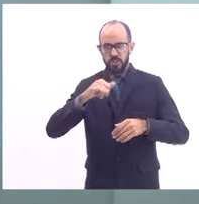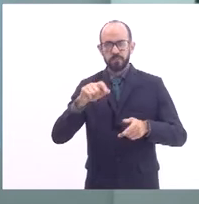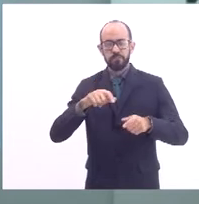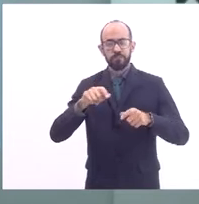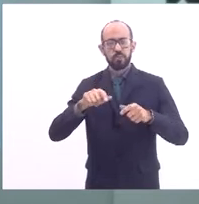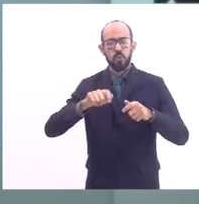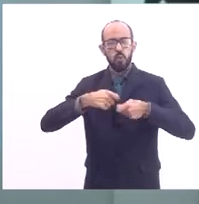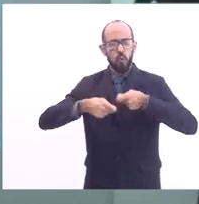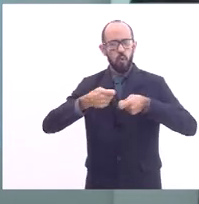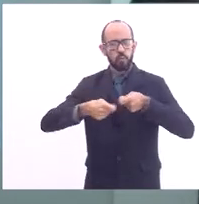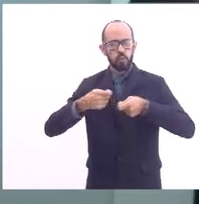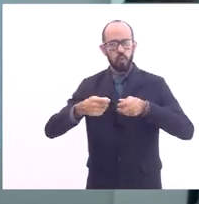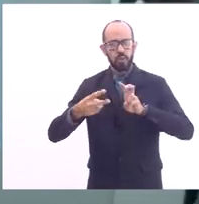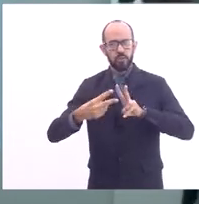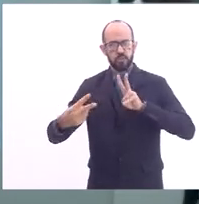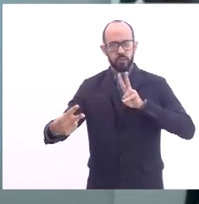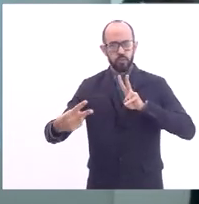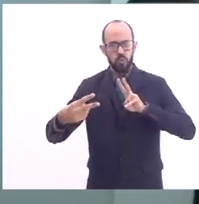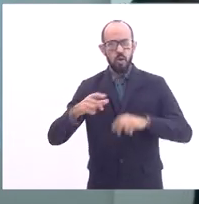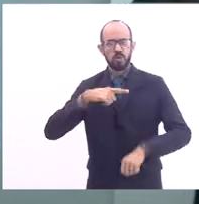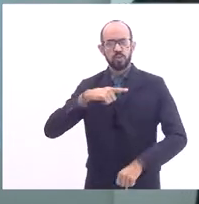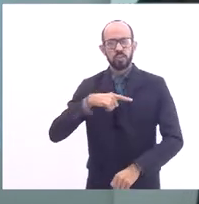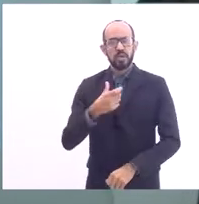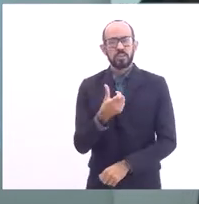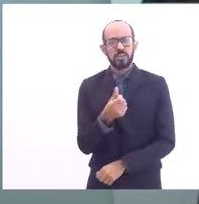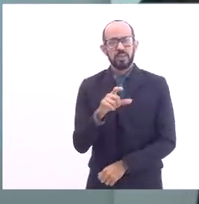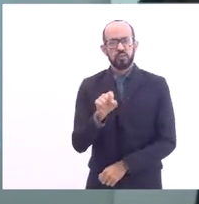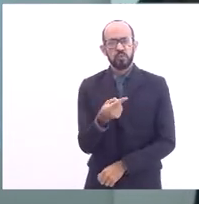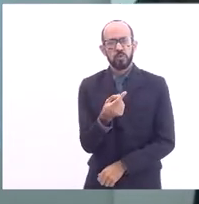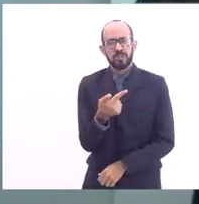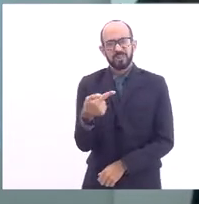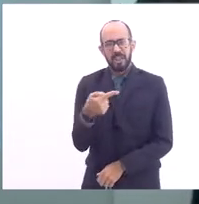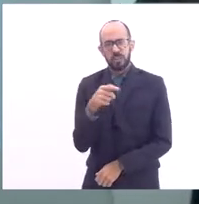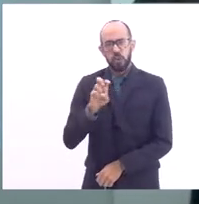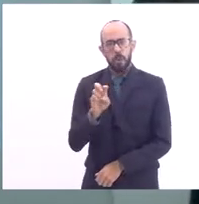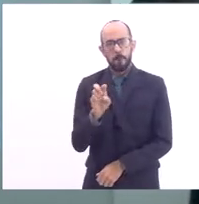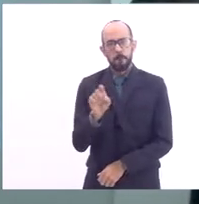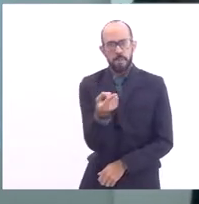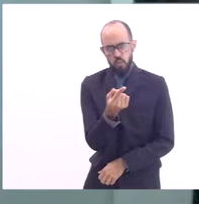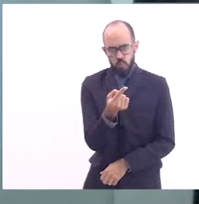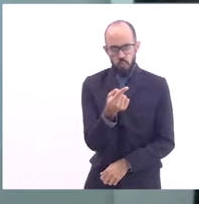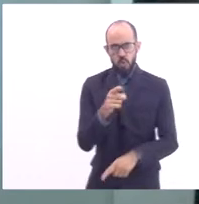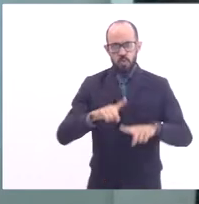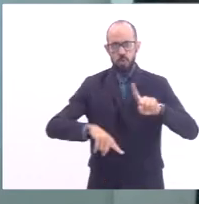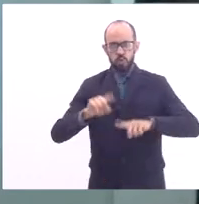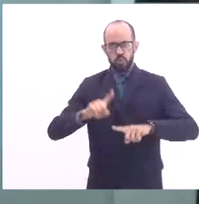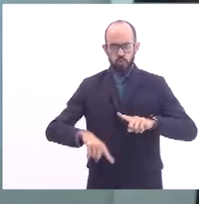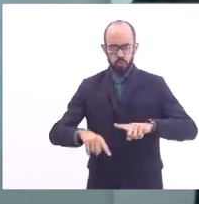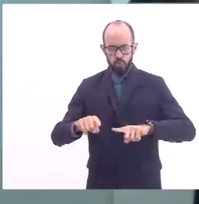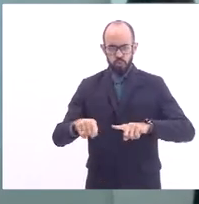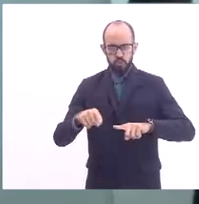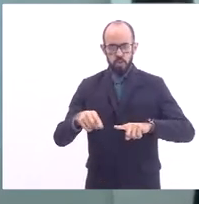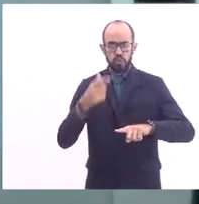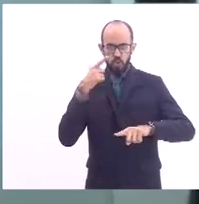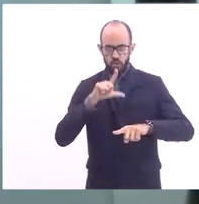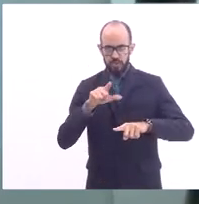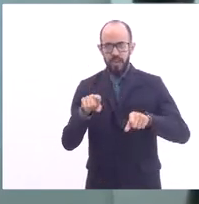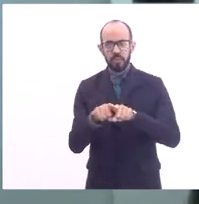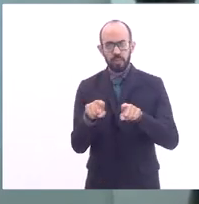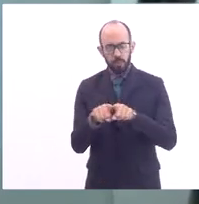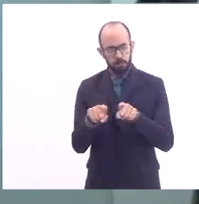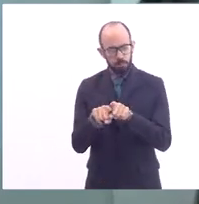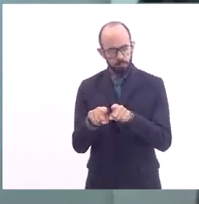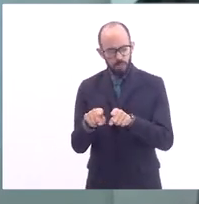Telecontrole, nós hoje temos 6,7 mil equipamentos instalados, né? Então, com esses equipamentos, a gente consegue fazer toda